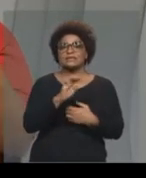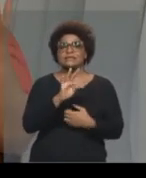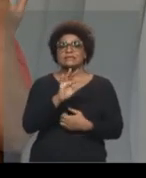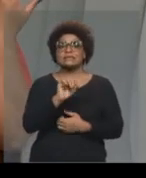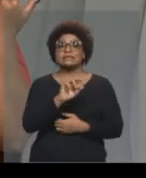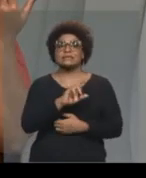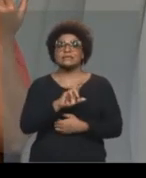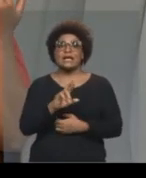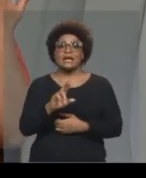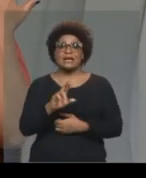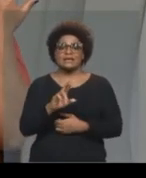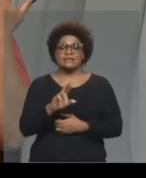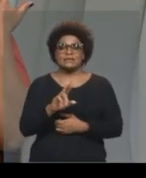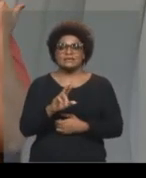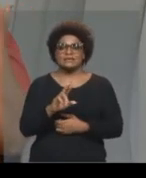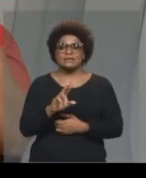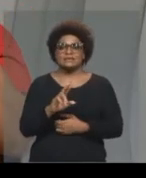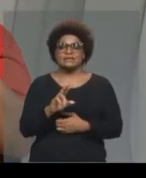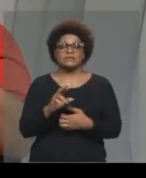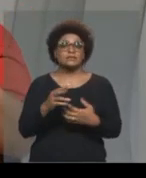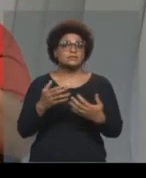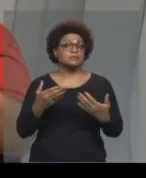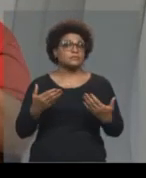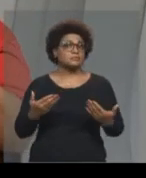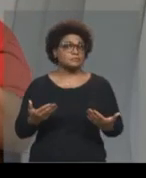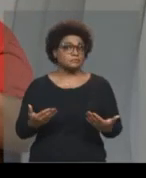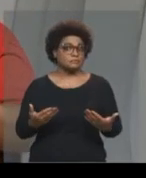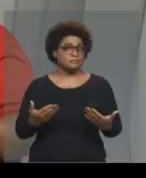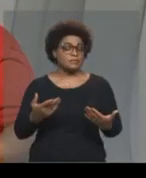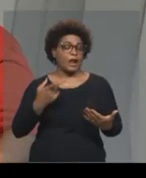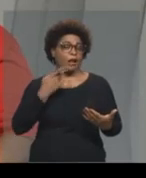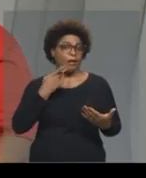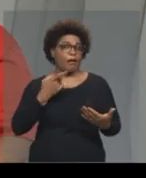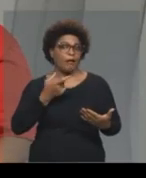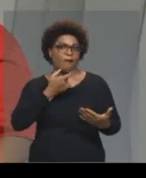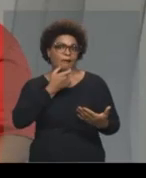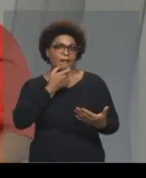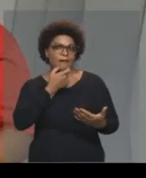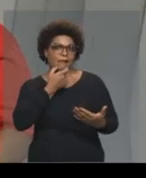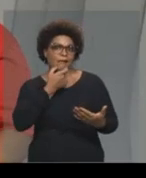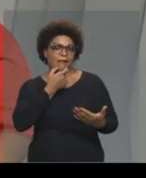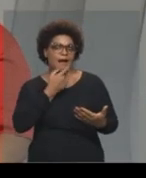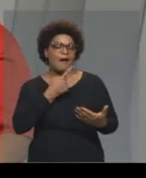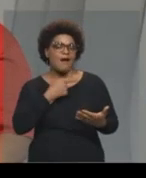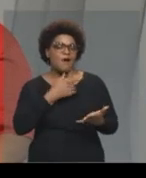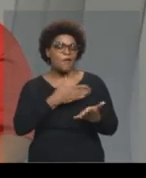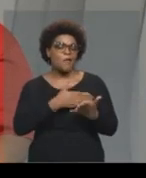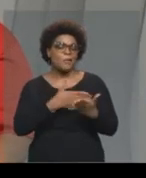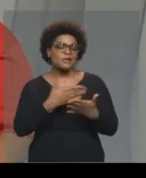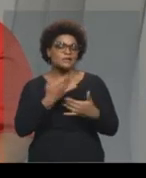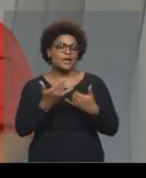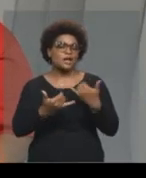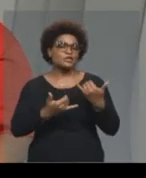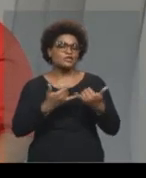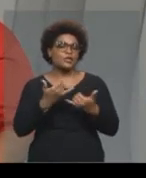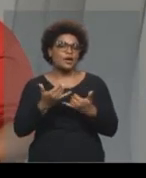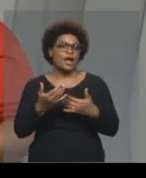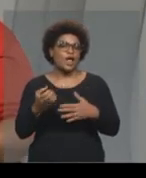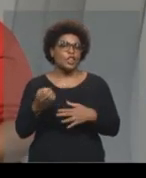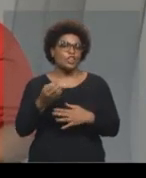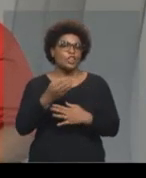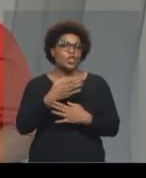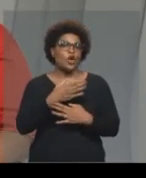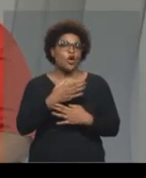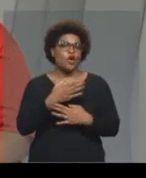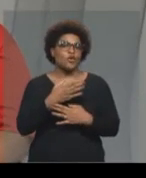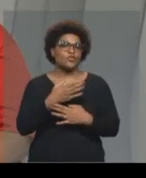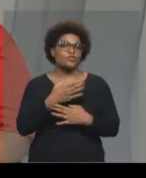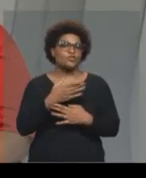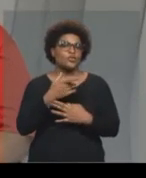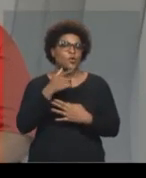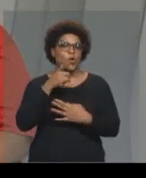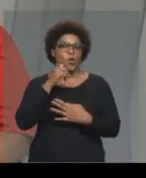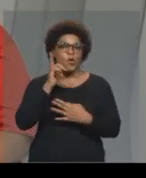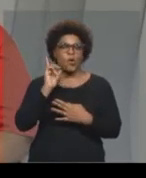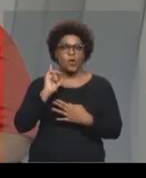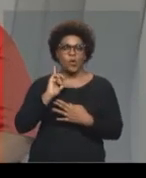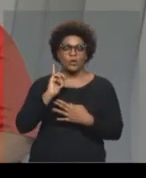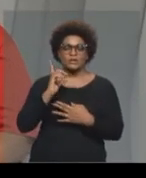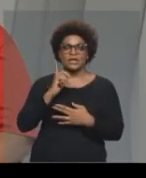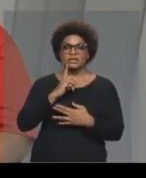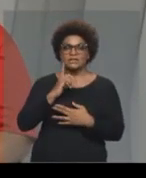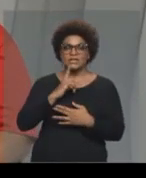play a new game yesterday. Eu comecei a jogar um jogo novo ontem. Então, eu observo aí que tem o